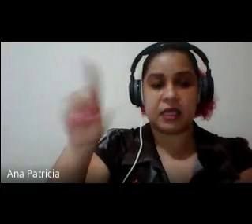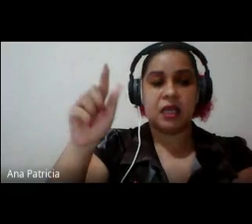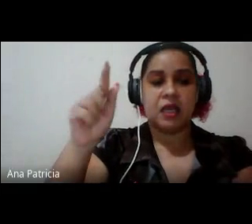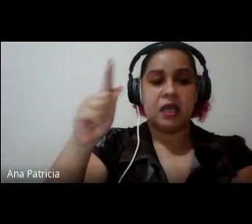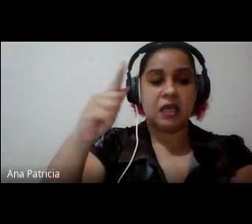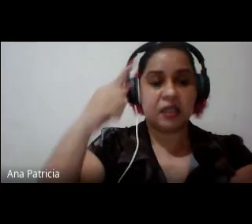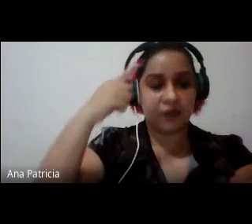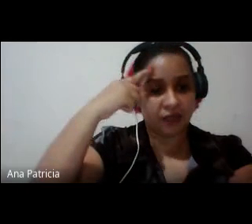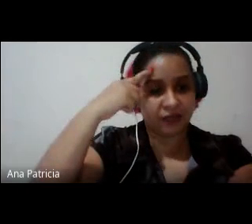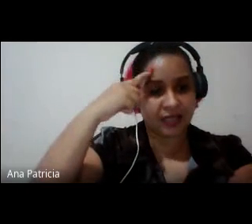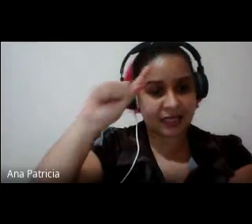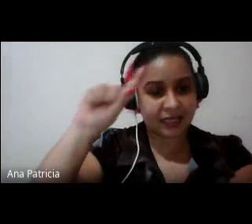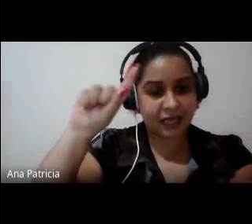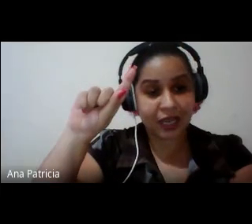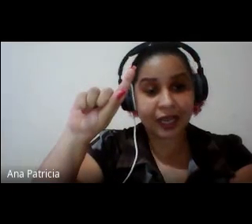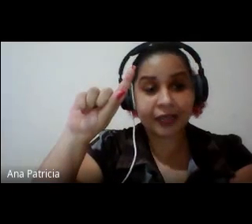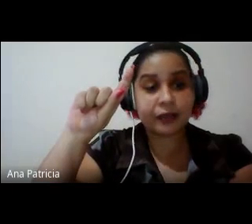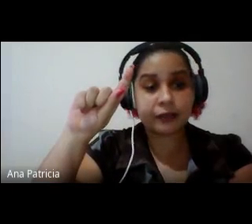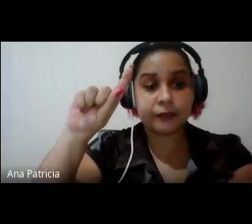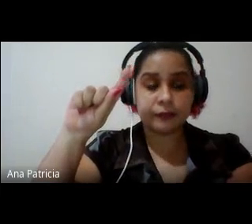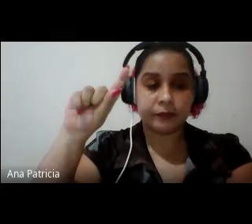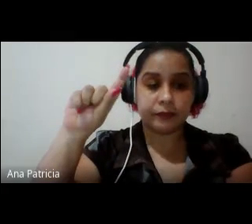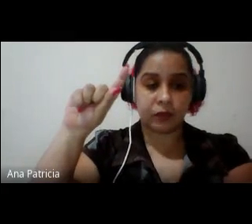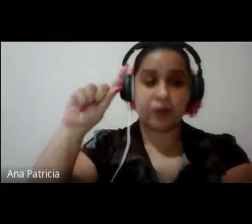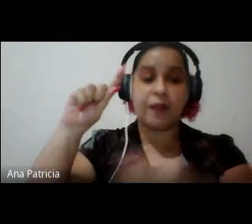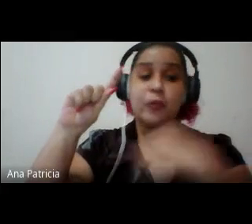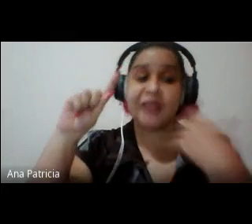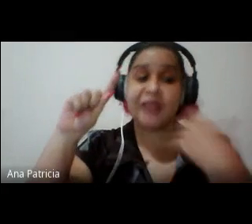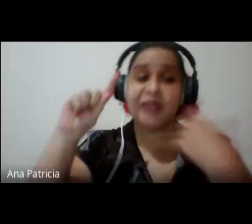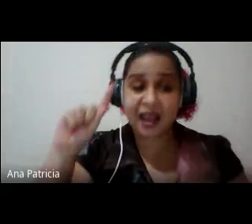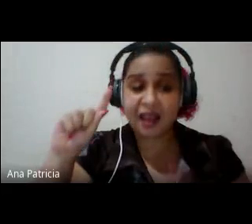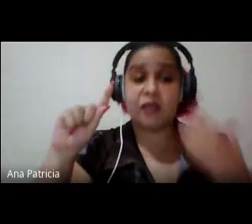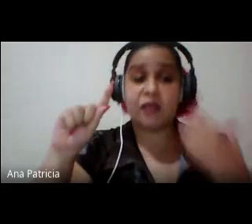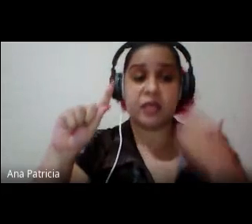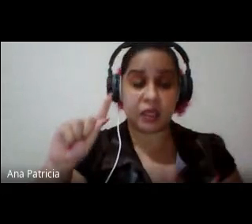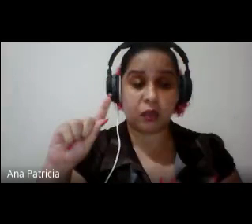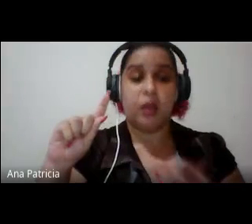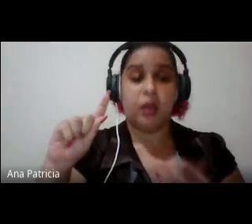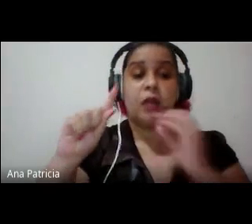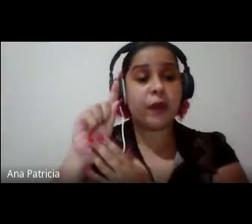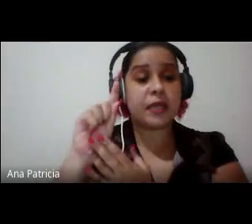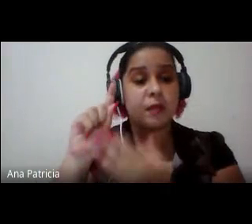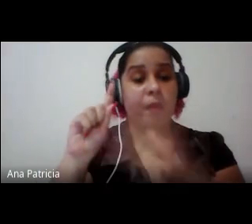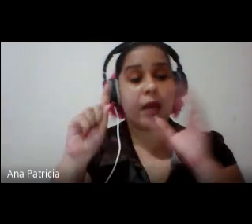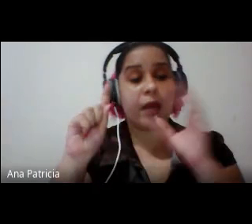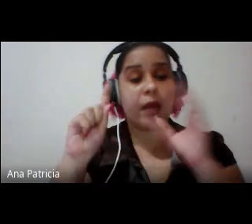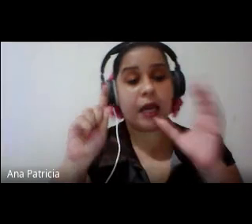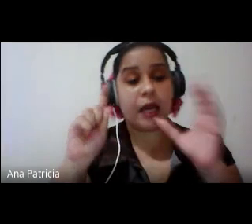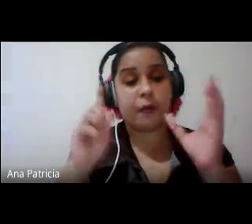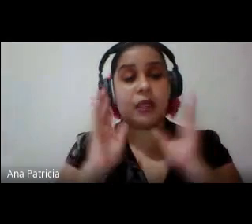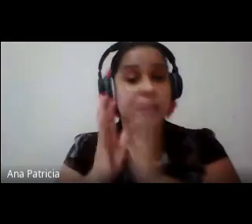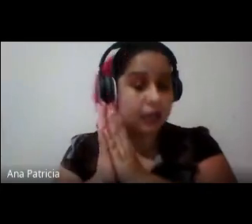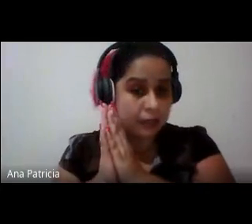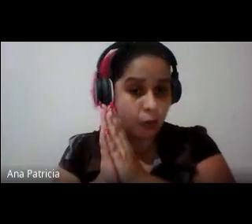assim... E se você fizer assim, é gerente. Então, vai mudar o sentido. Então, a configuração de mão, ela é